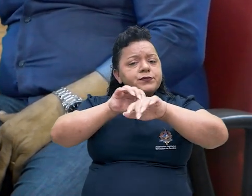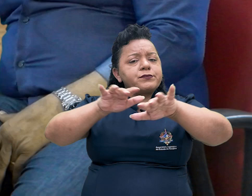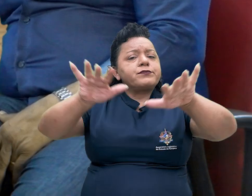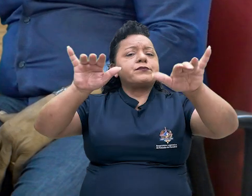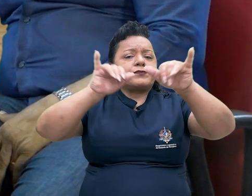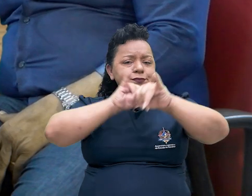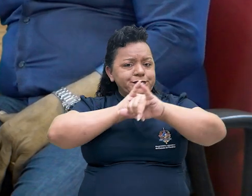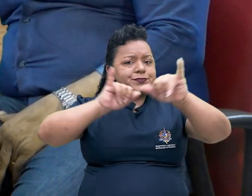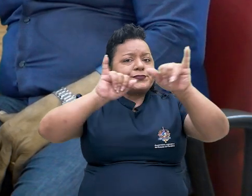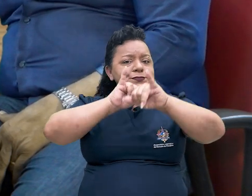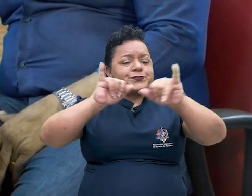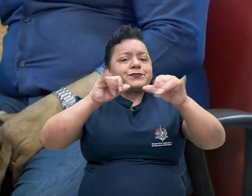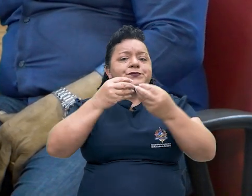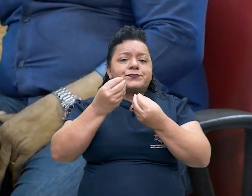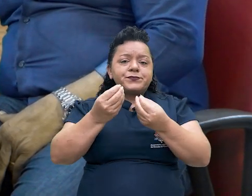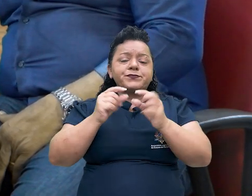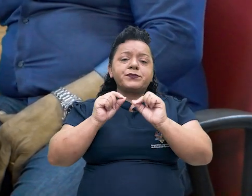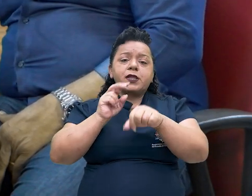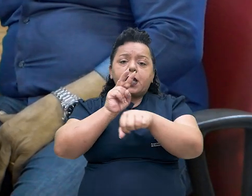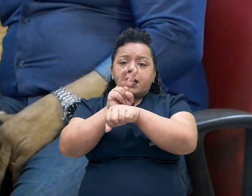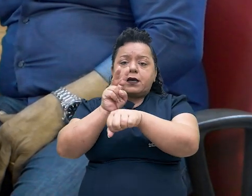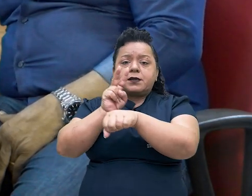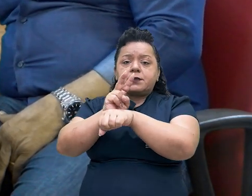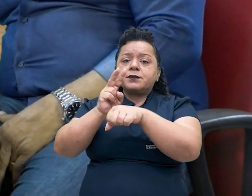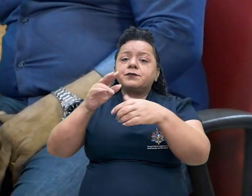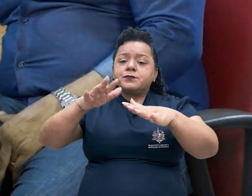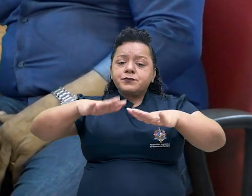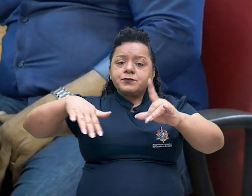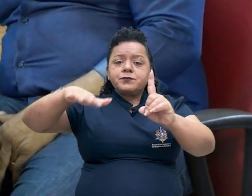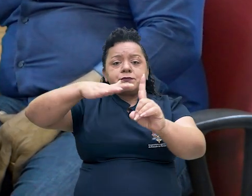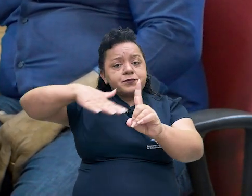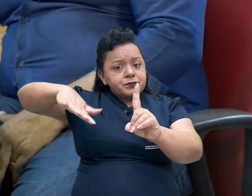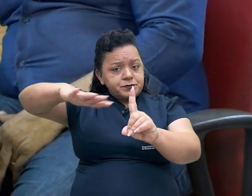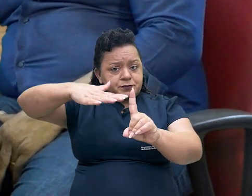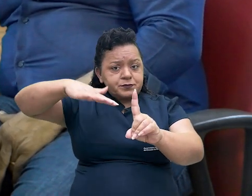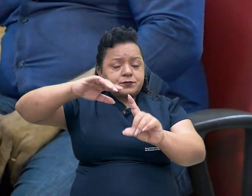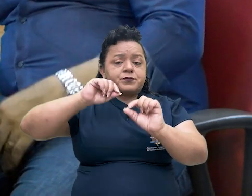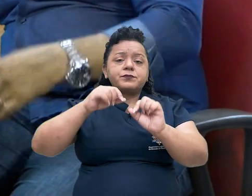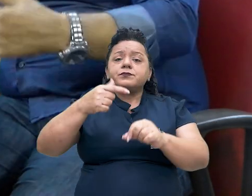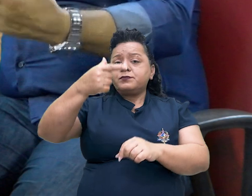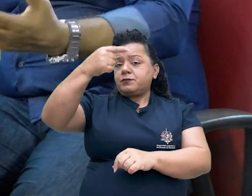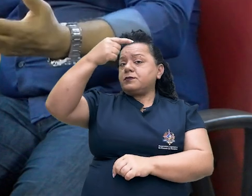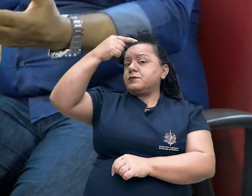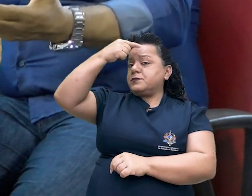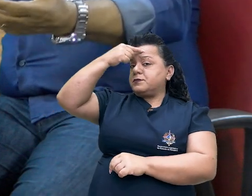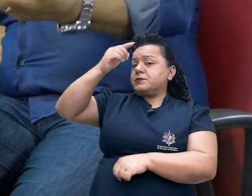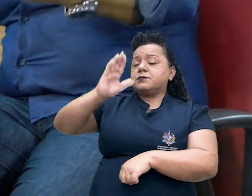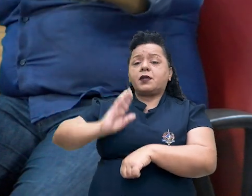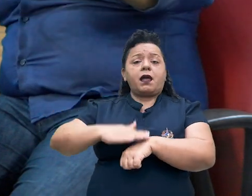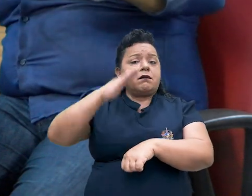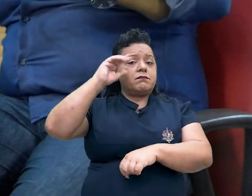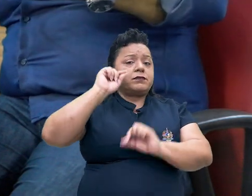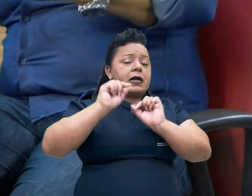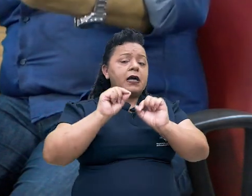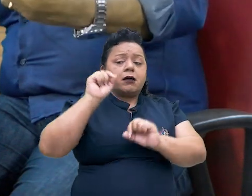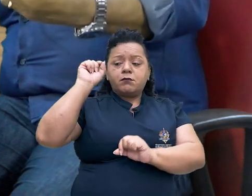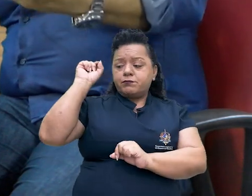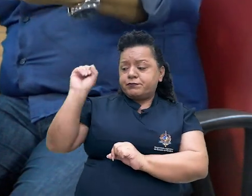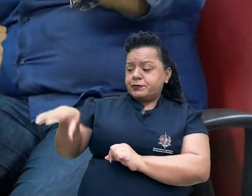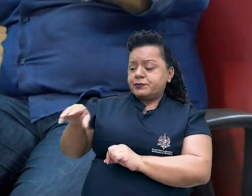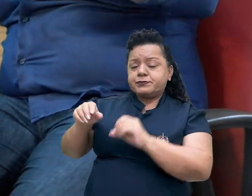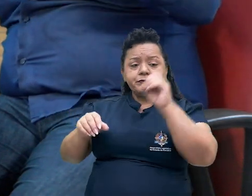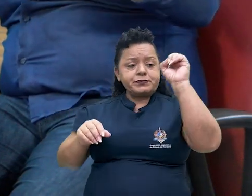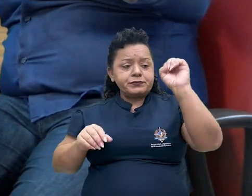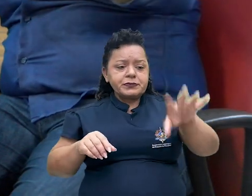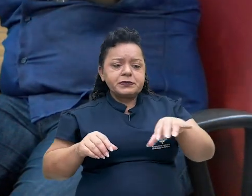né hoje por exemplo combate a a a a preservação do meio ambiente as crianças estão muito mais consciente que a gente